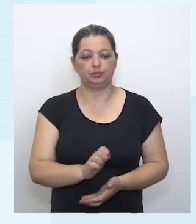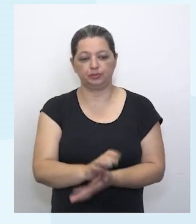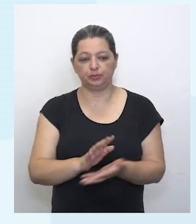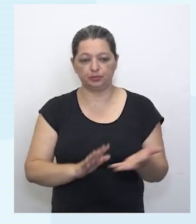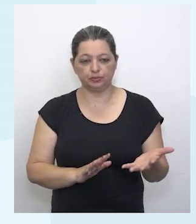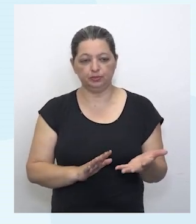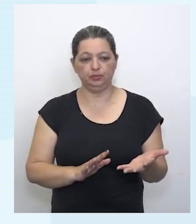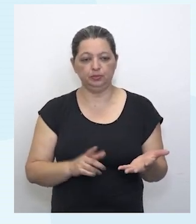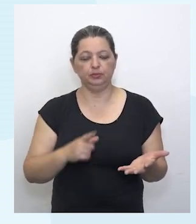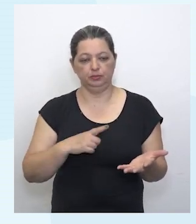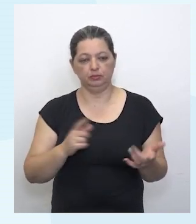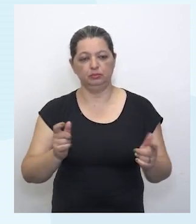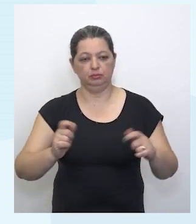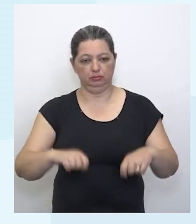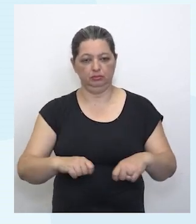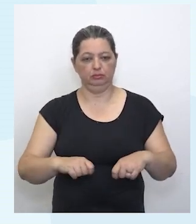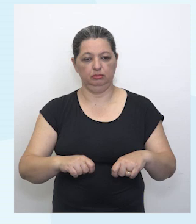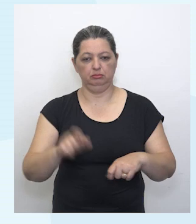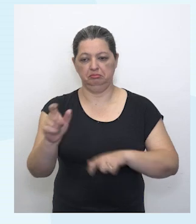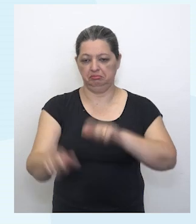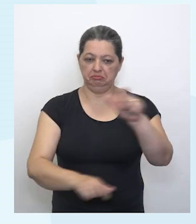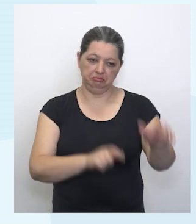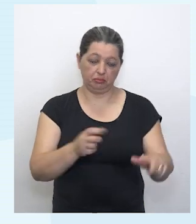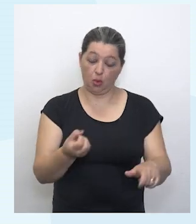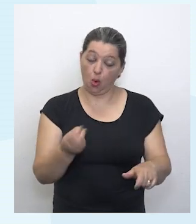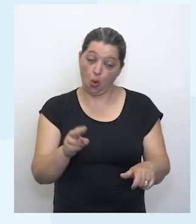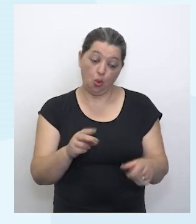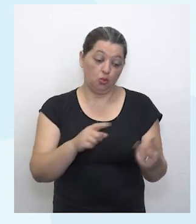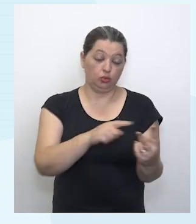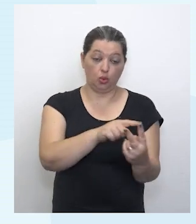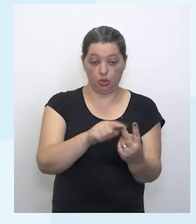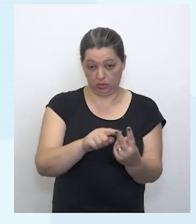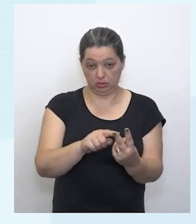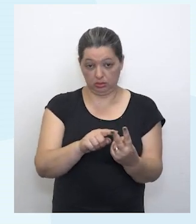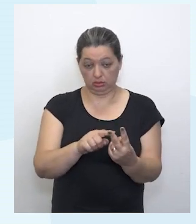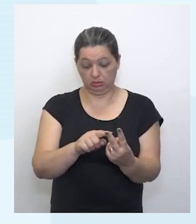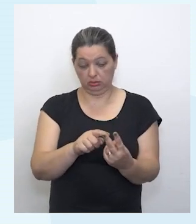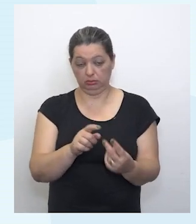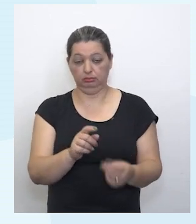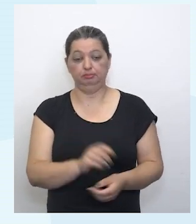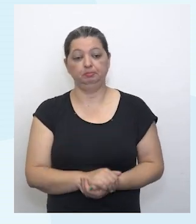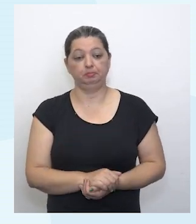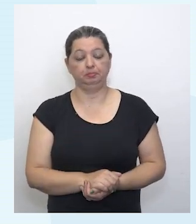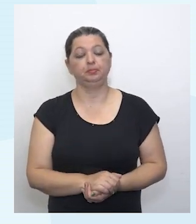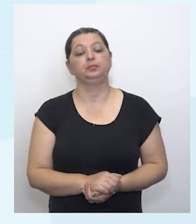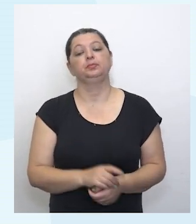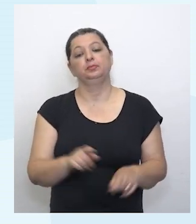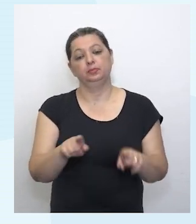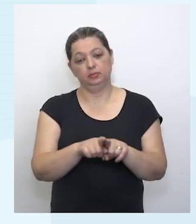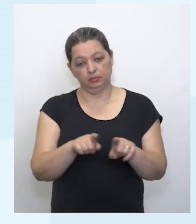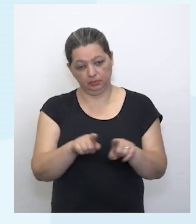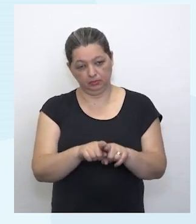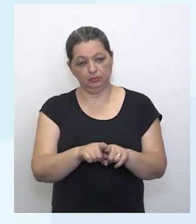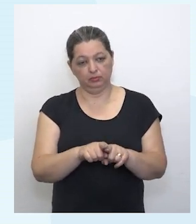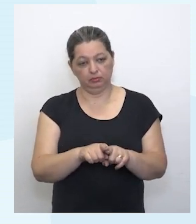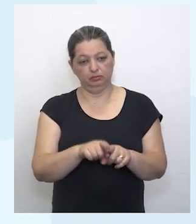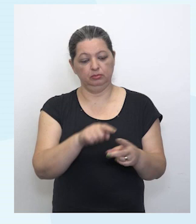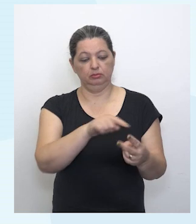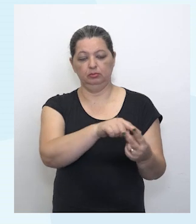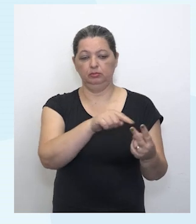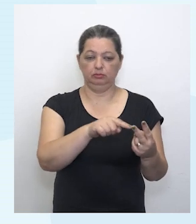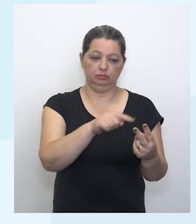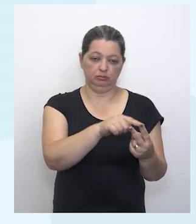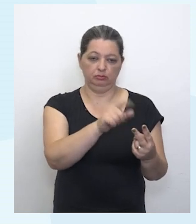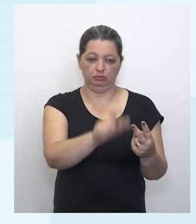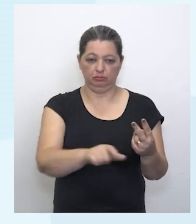nós podemos realizá-la individualmente ou em duplas. Também é possível realizar essas duplas, né, de